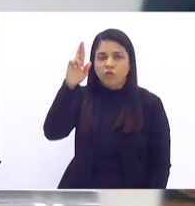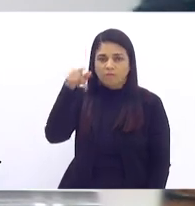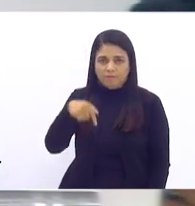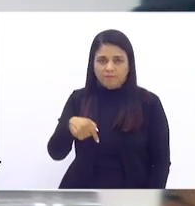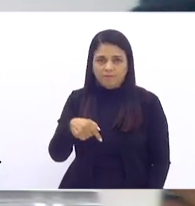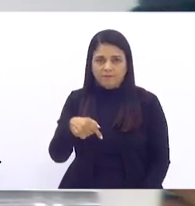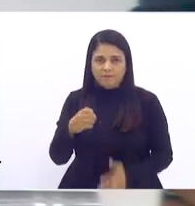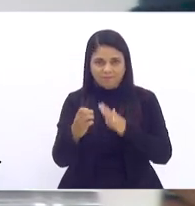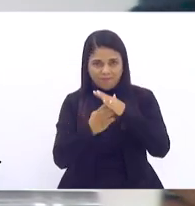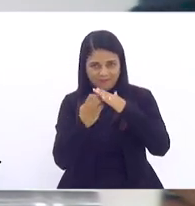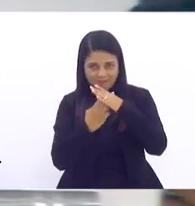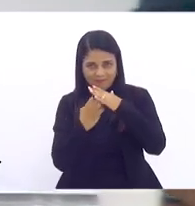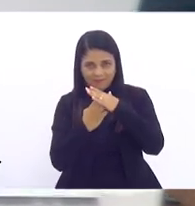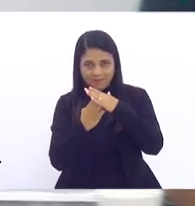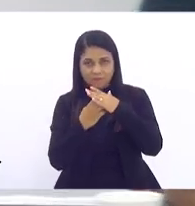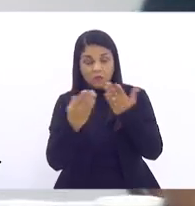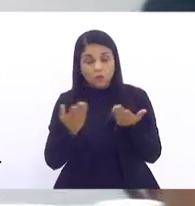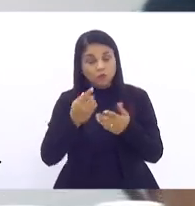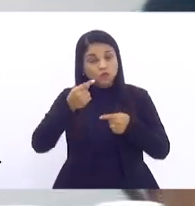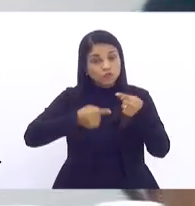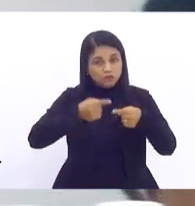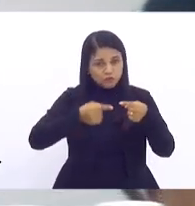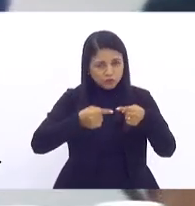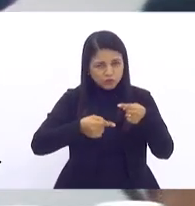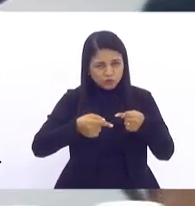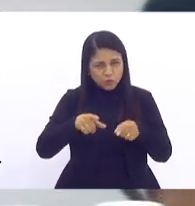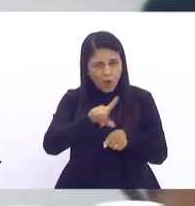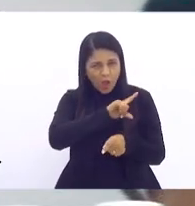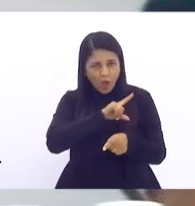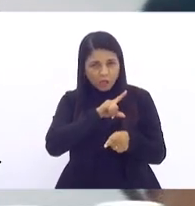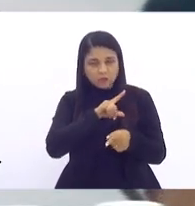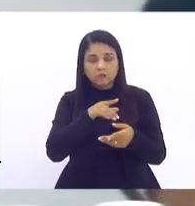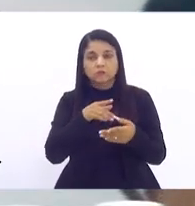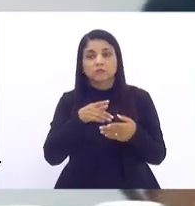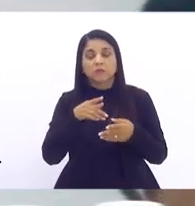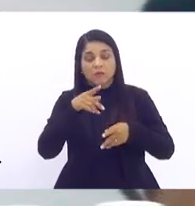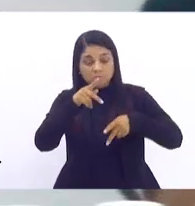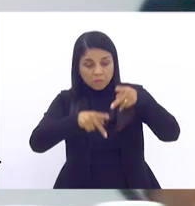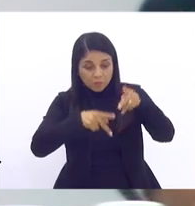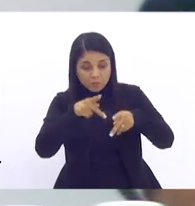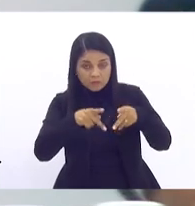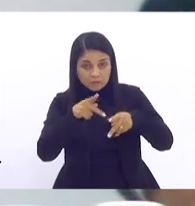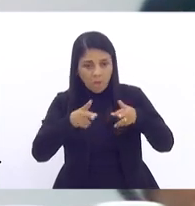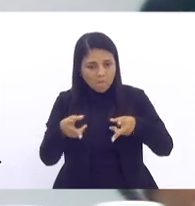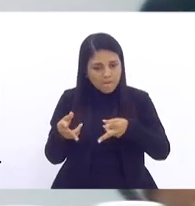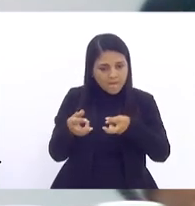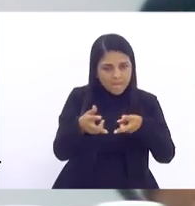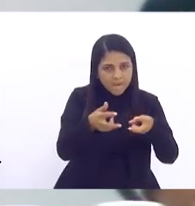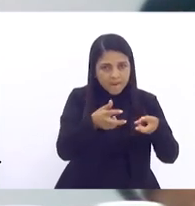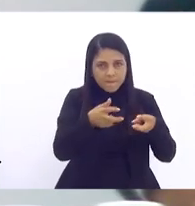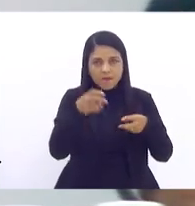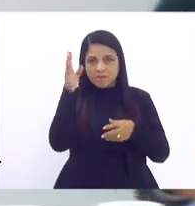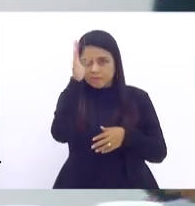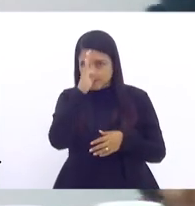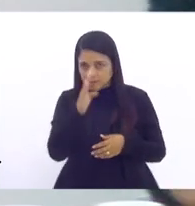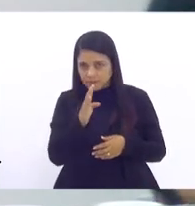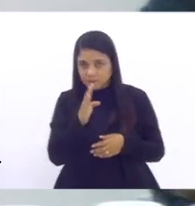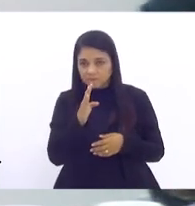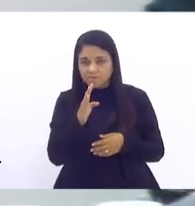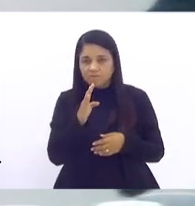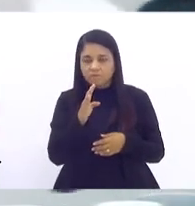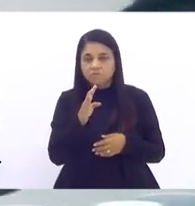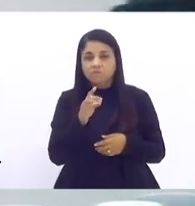e hoje a gente estava discutindo um pouco mais cedo que a percepção da população brasileira já atualmente é